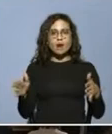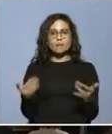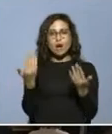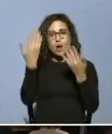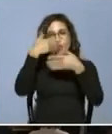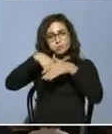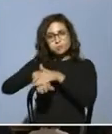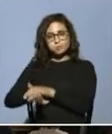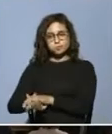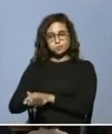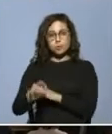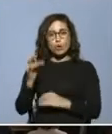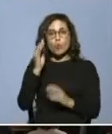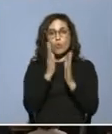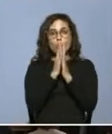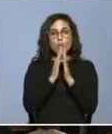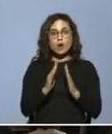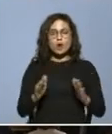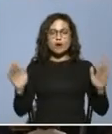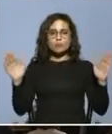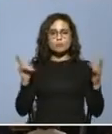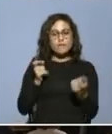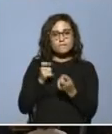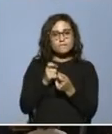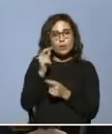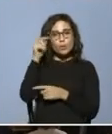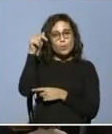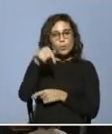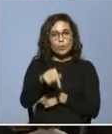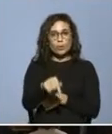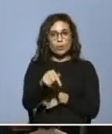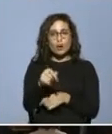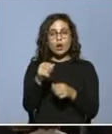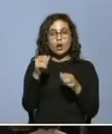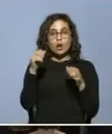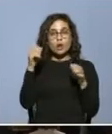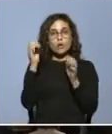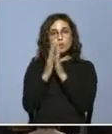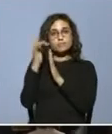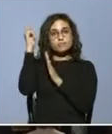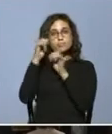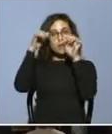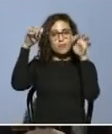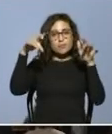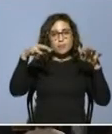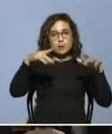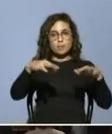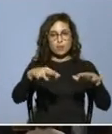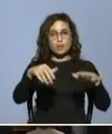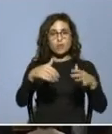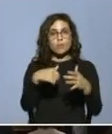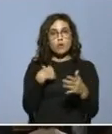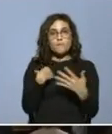do Senhor aproximou-se deles e a glória do Senhor cercou-os de luz e eles tiveram